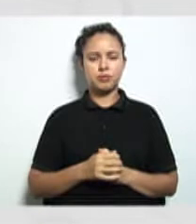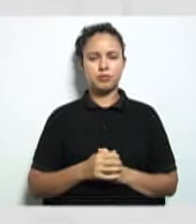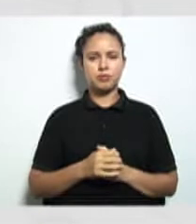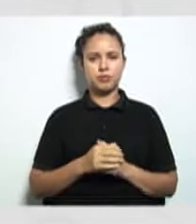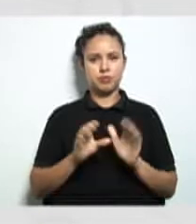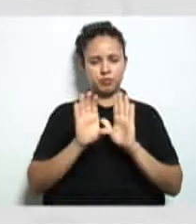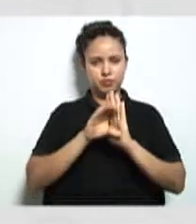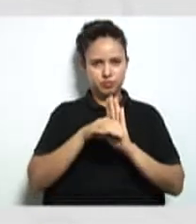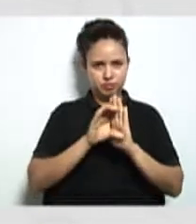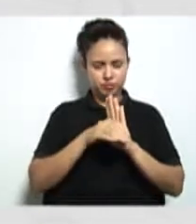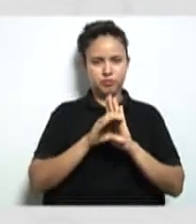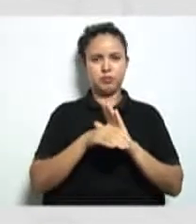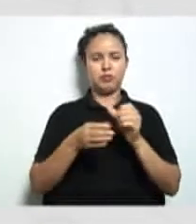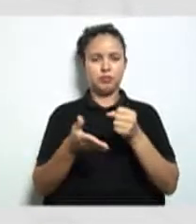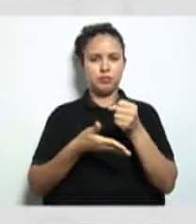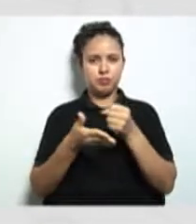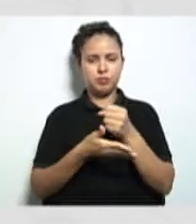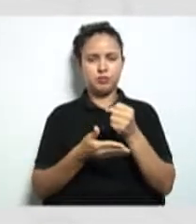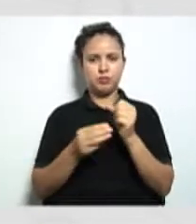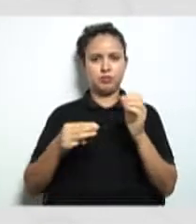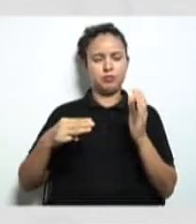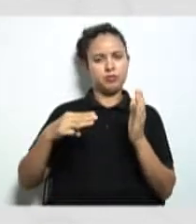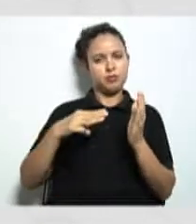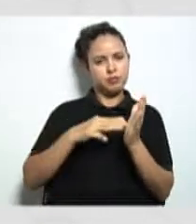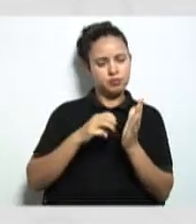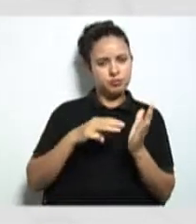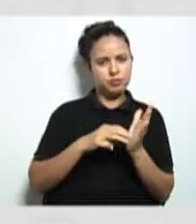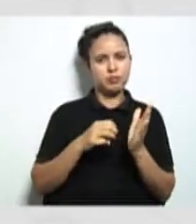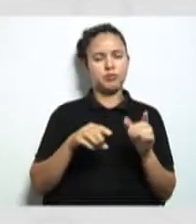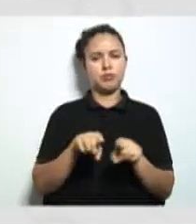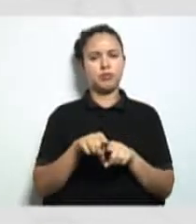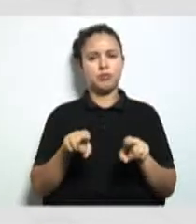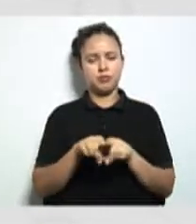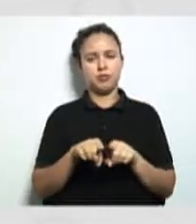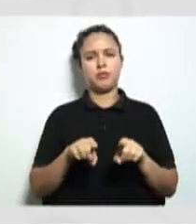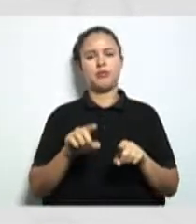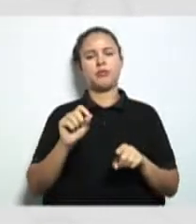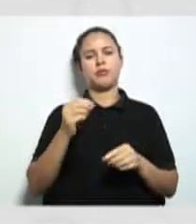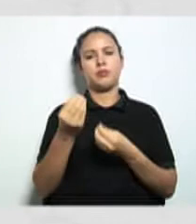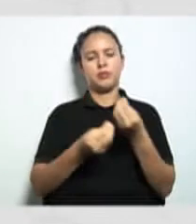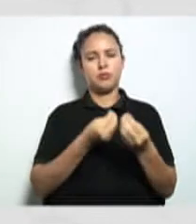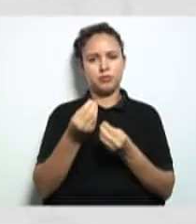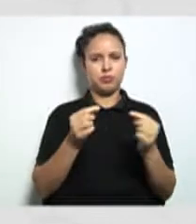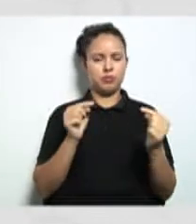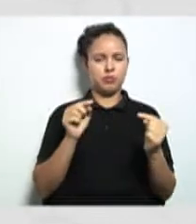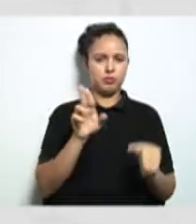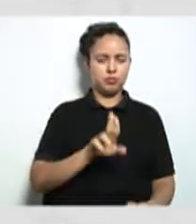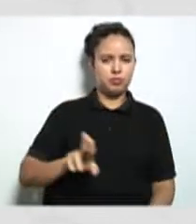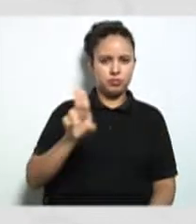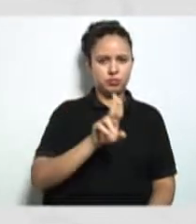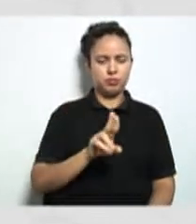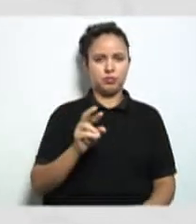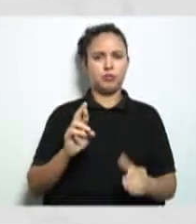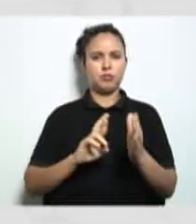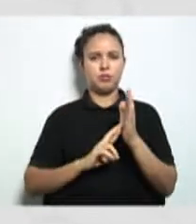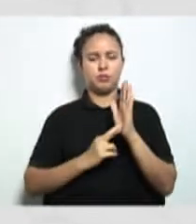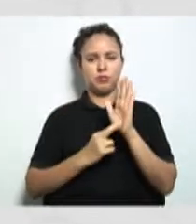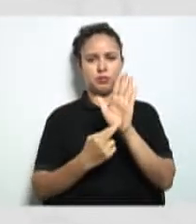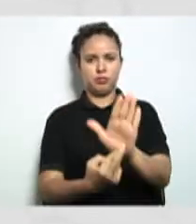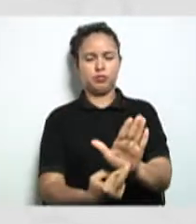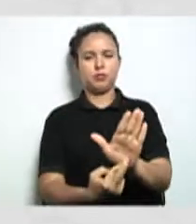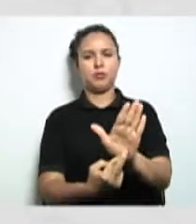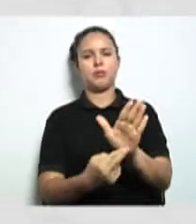Conceito, princípios, métodos, instrumentos e aplicação. Exposição do resultado de uma